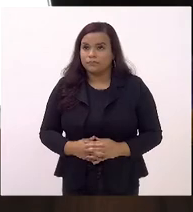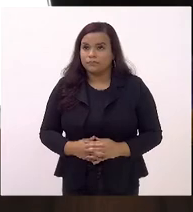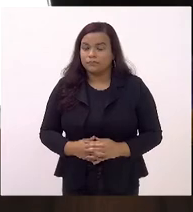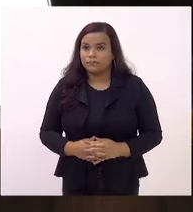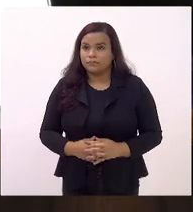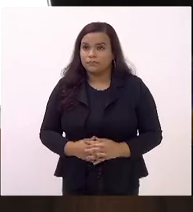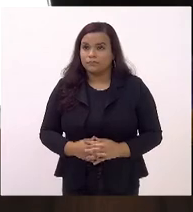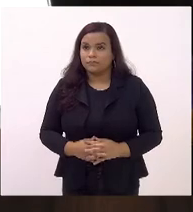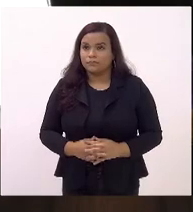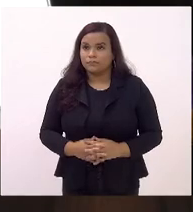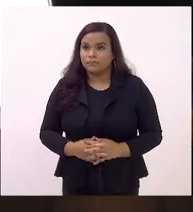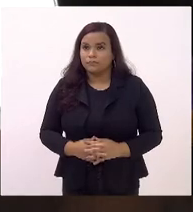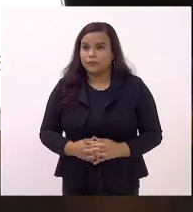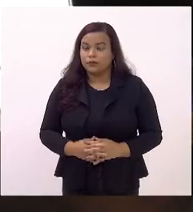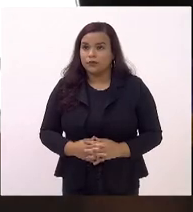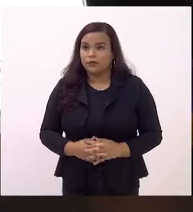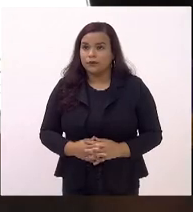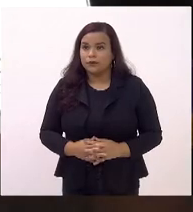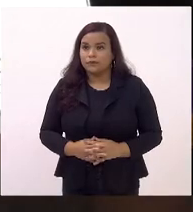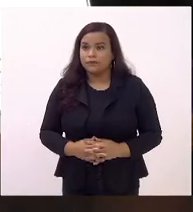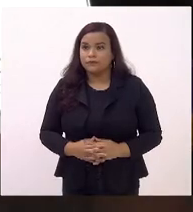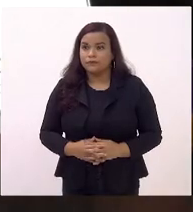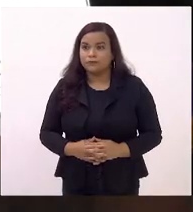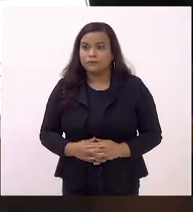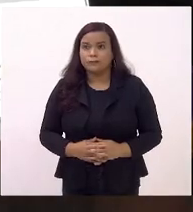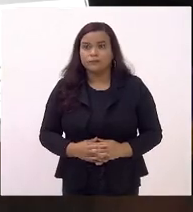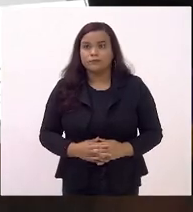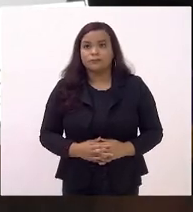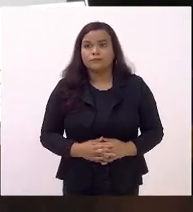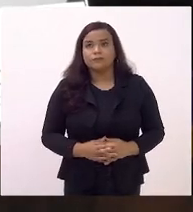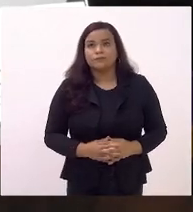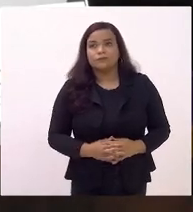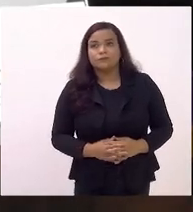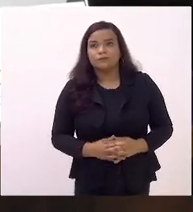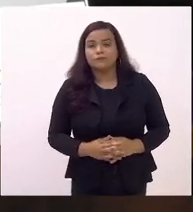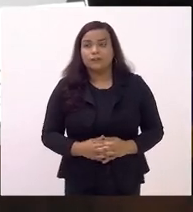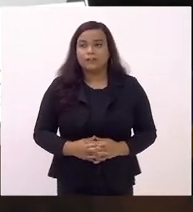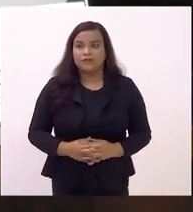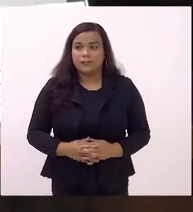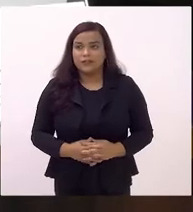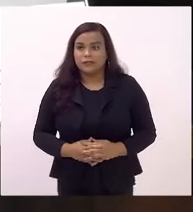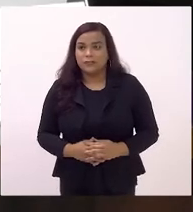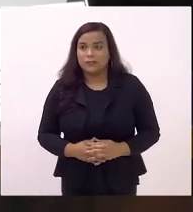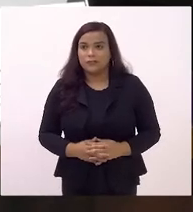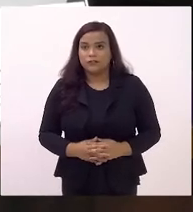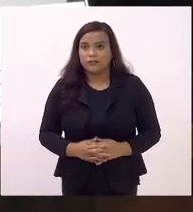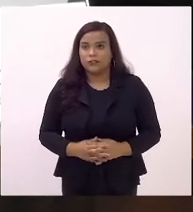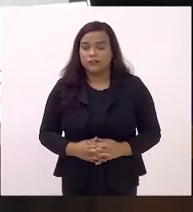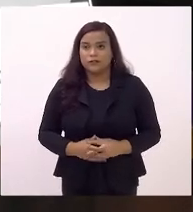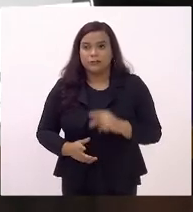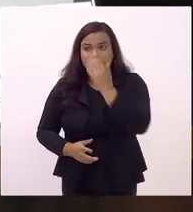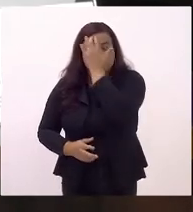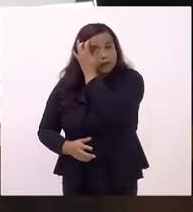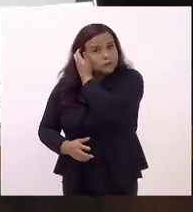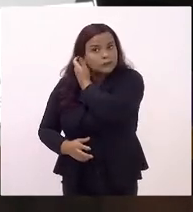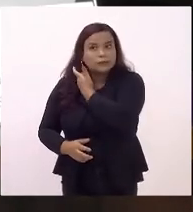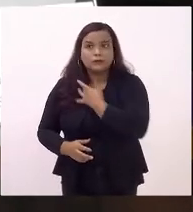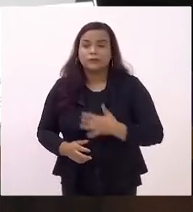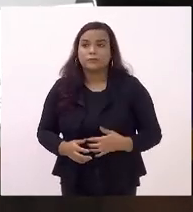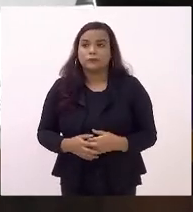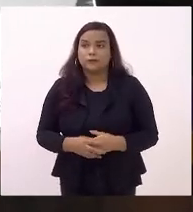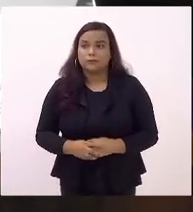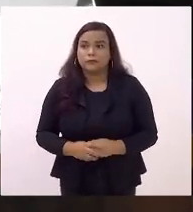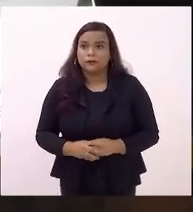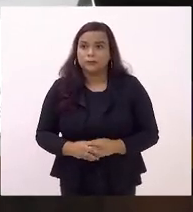professor doutor Babalão Ivanildo dos Santos, que eu tive a oportunidade de conhecê-lo alguns anos atrás, numa reunião que tivemos na Midrash